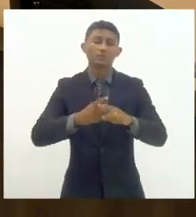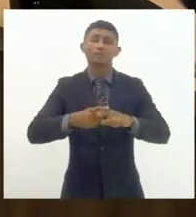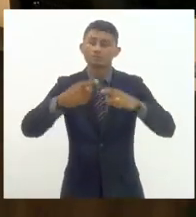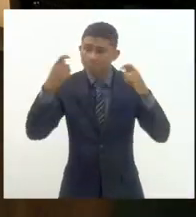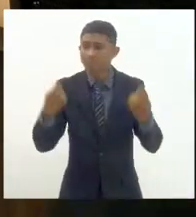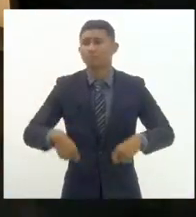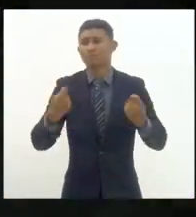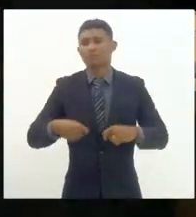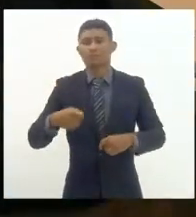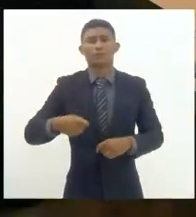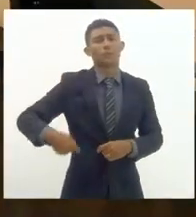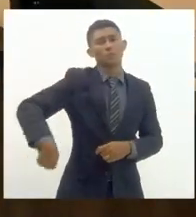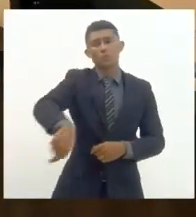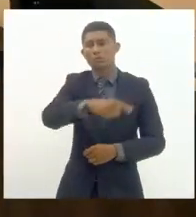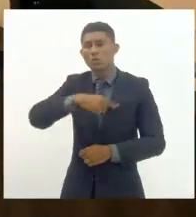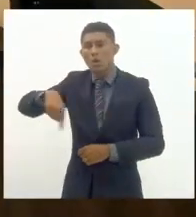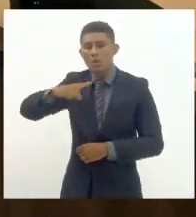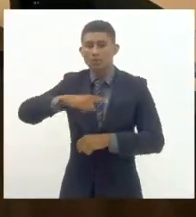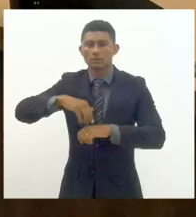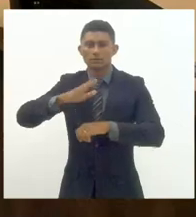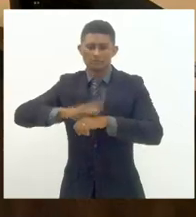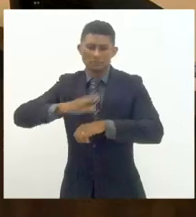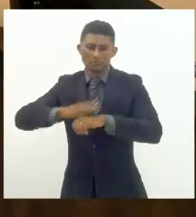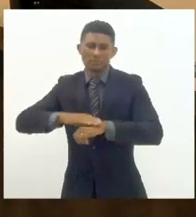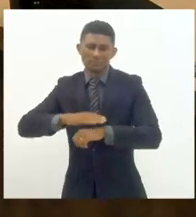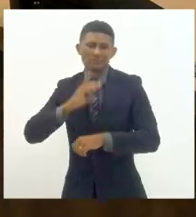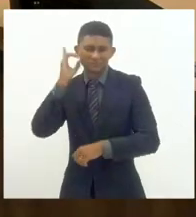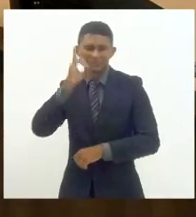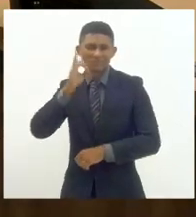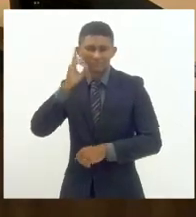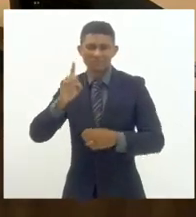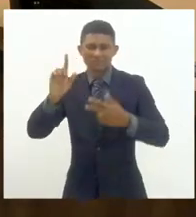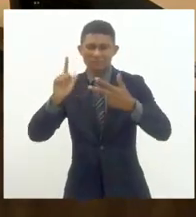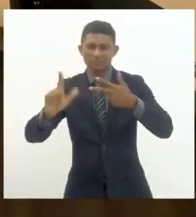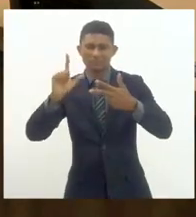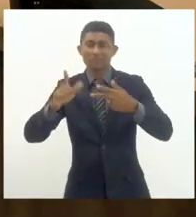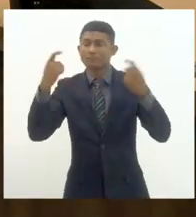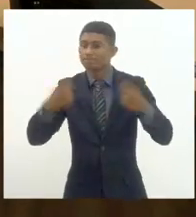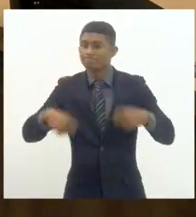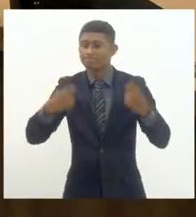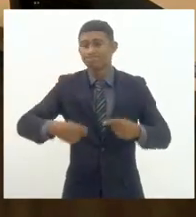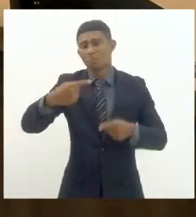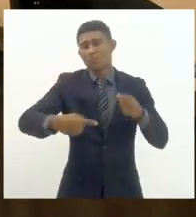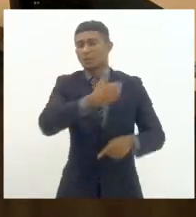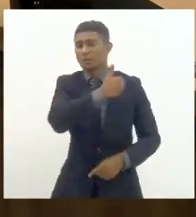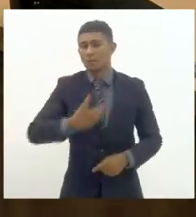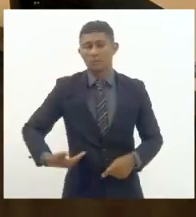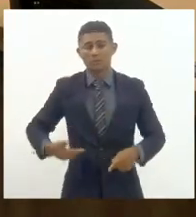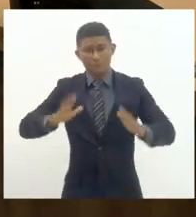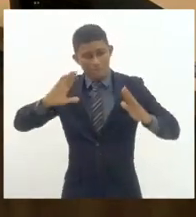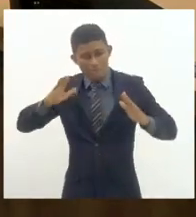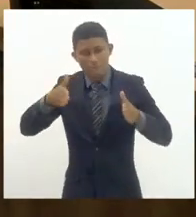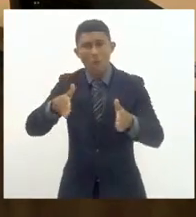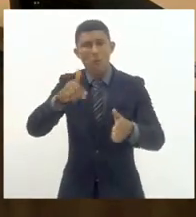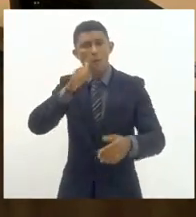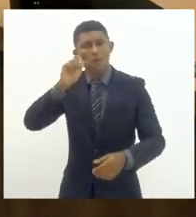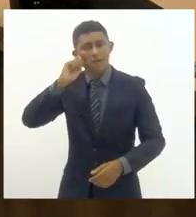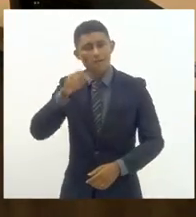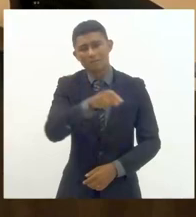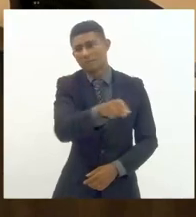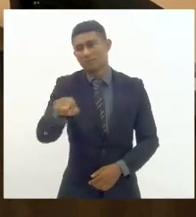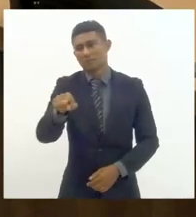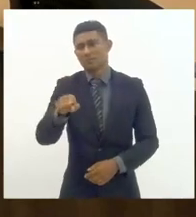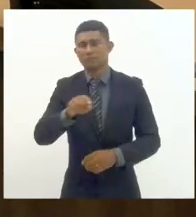que nós, legisladores, olhemos para as políticas públicas, para as mulheres pretas, de maneira concreta,